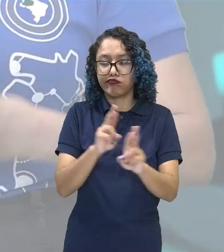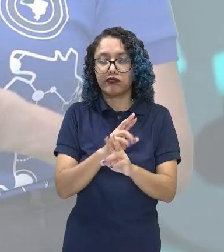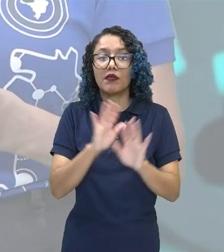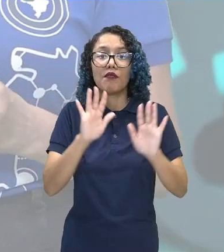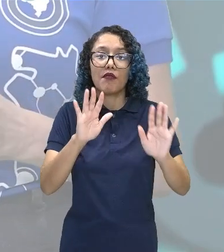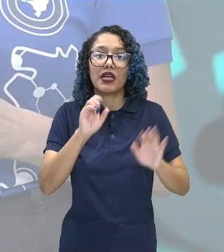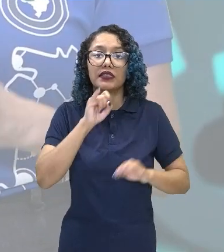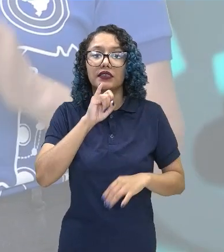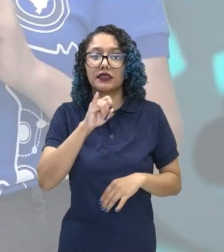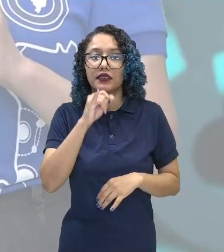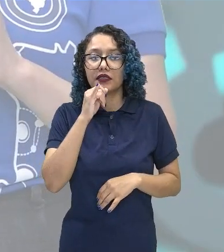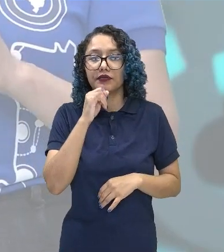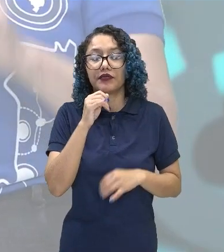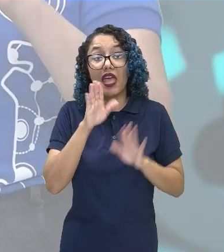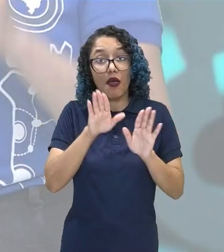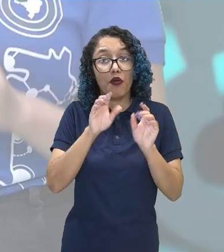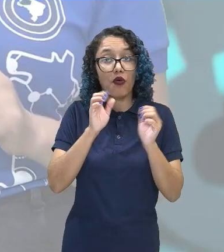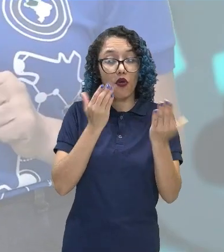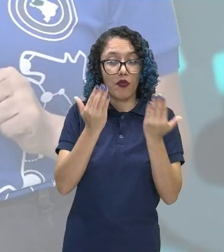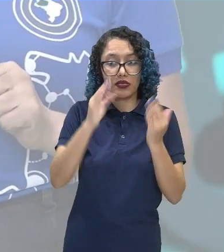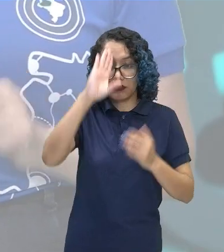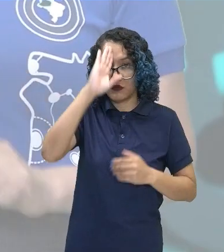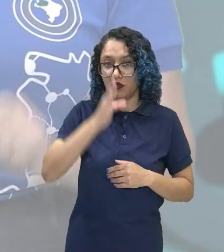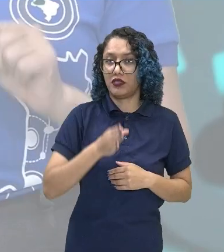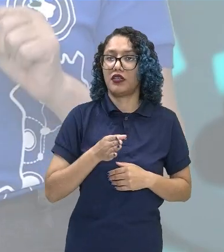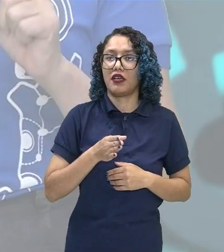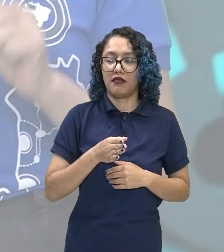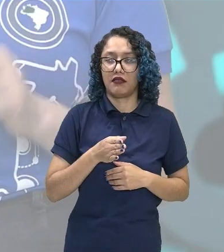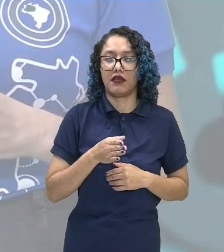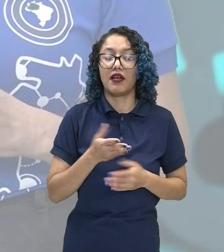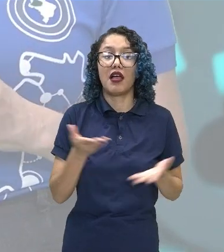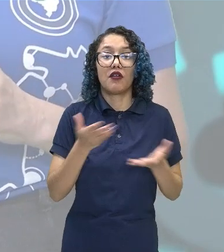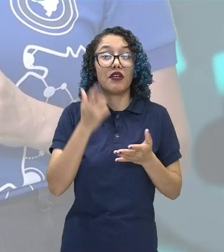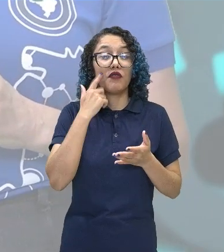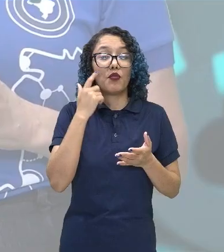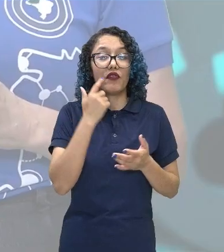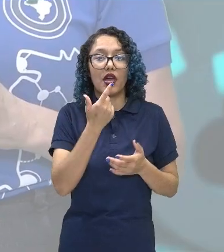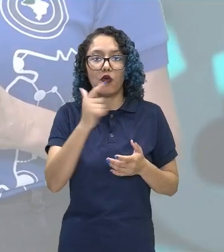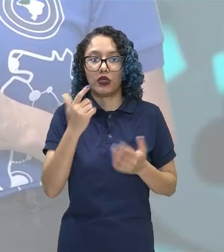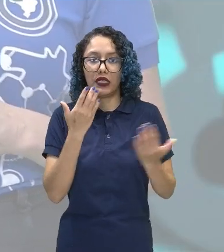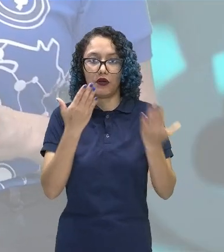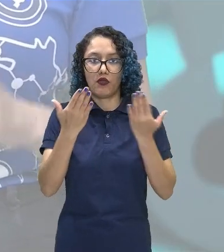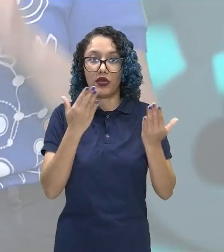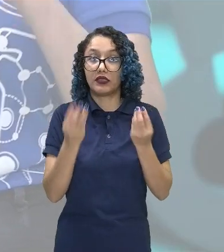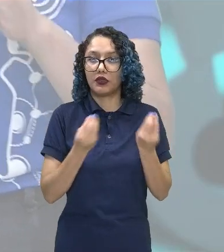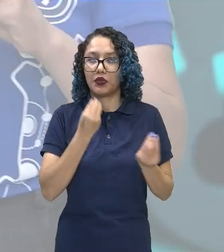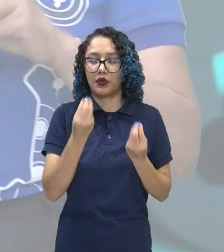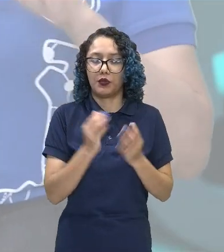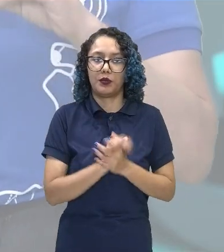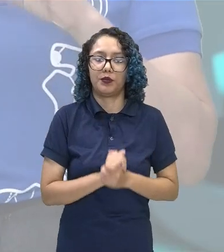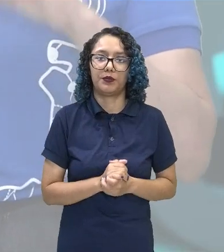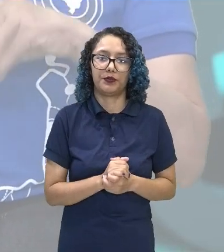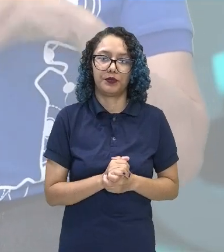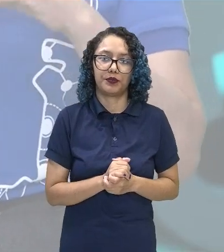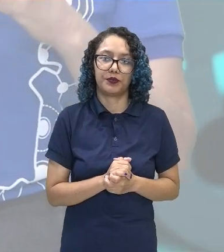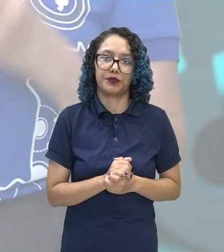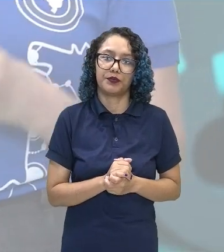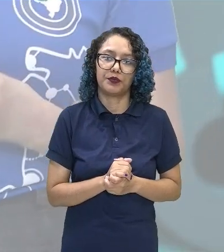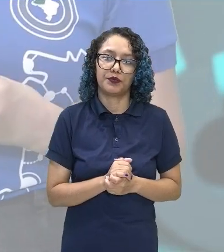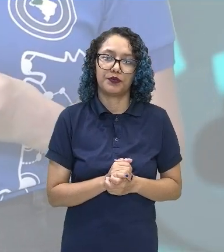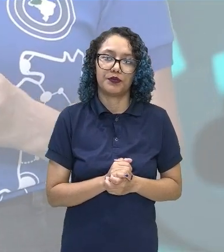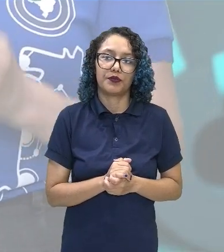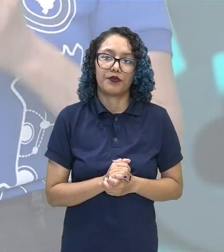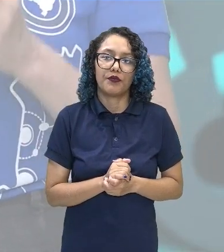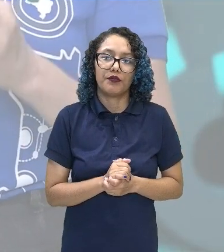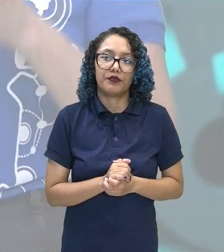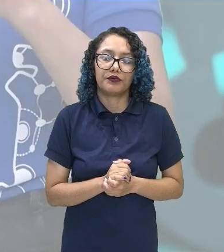essa comparação de forma direta. Você vai compreender melhor agora com a comparação. Por quê? É uma figura de linguagem que é